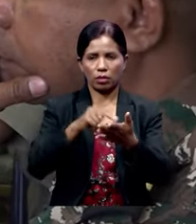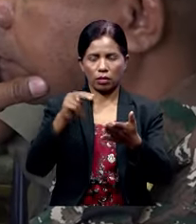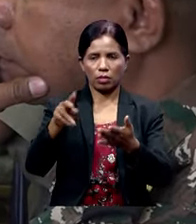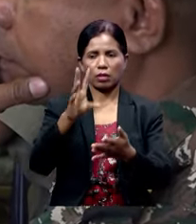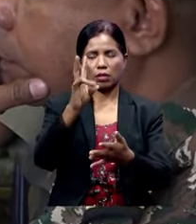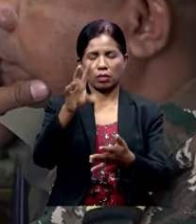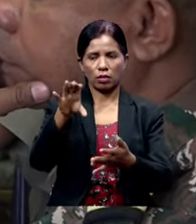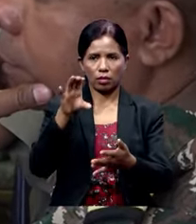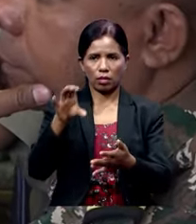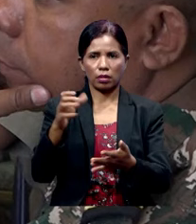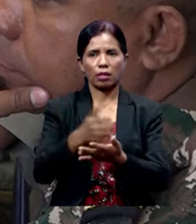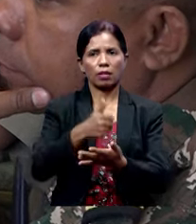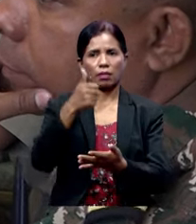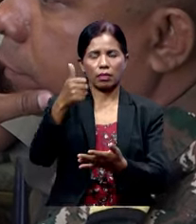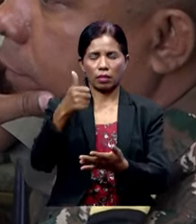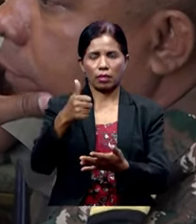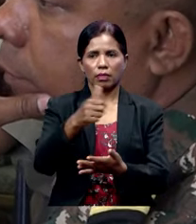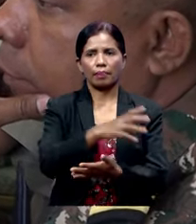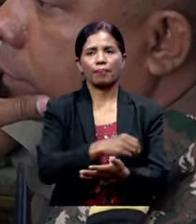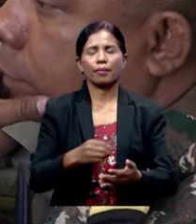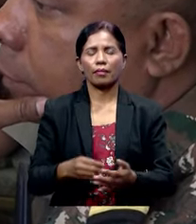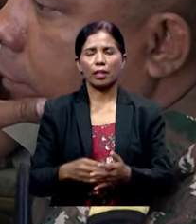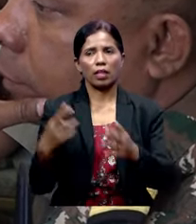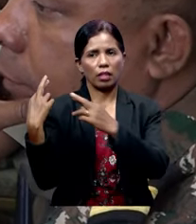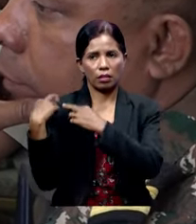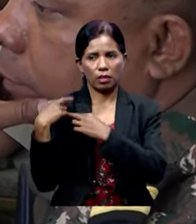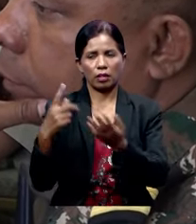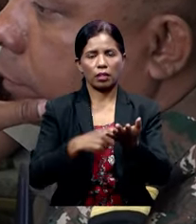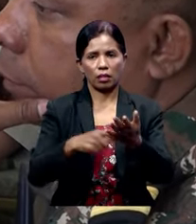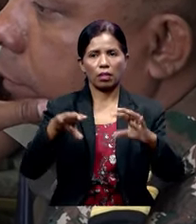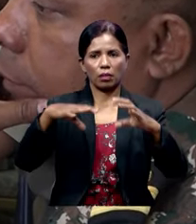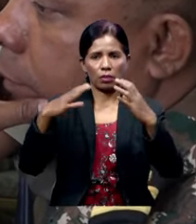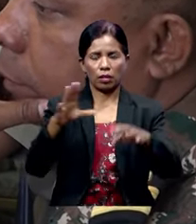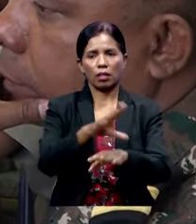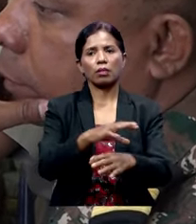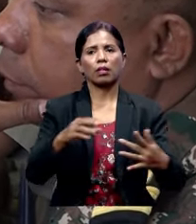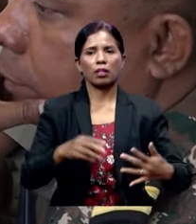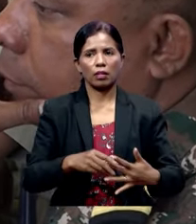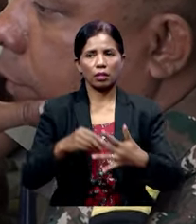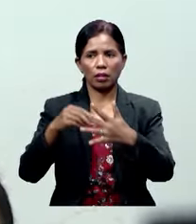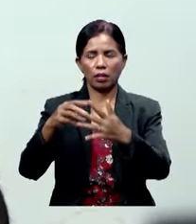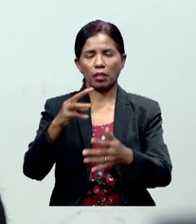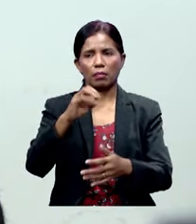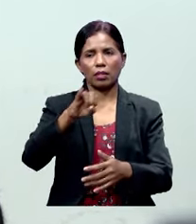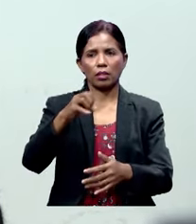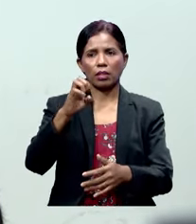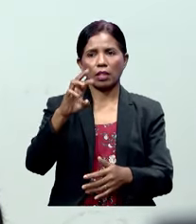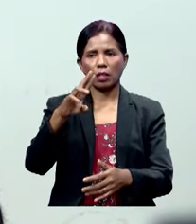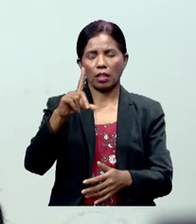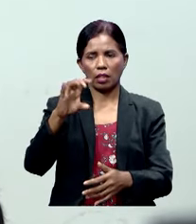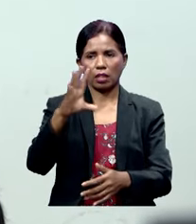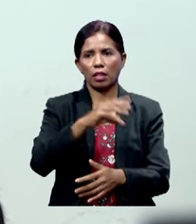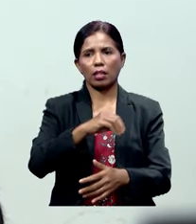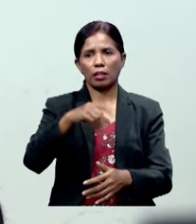hitu resen, magpasa e a seleção documentos. Responsável técnico, comissão recrutamento especial, Major Helio da Costa, hamutu